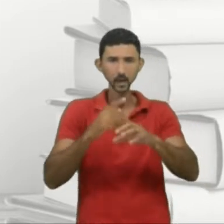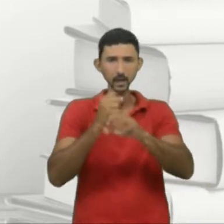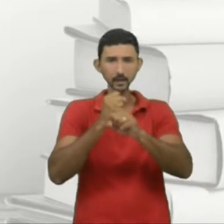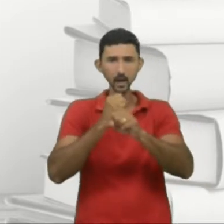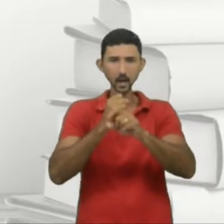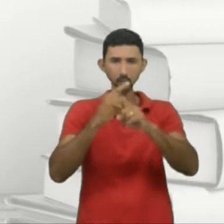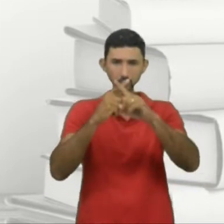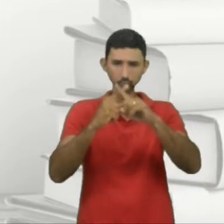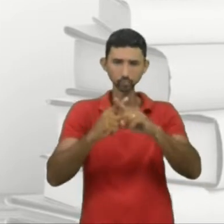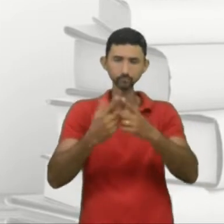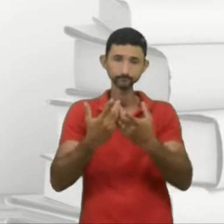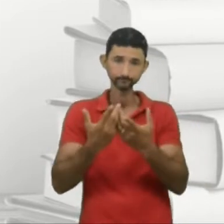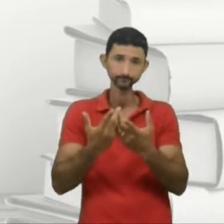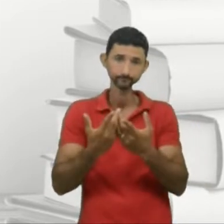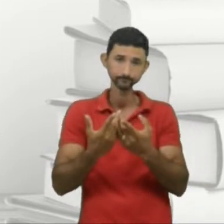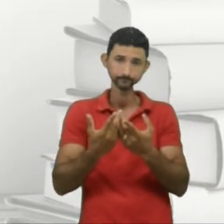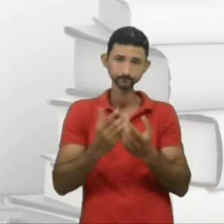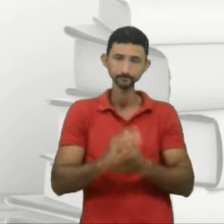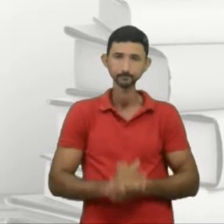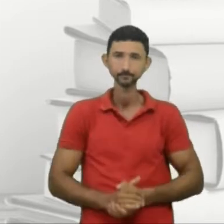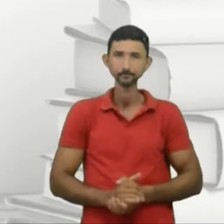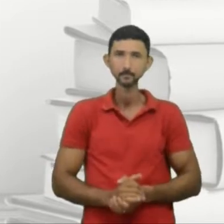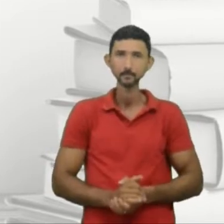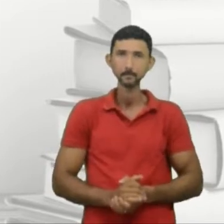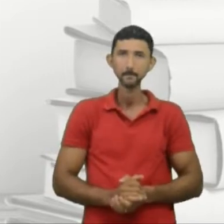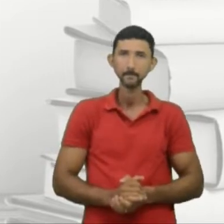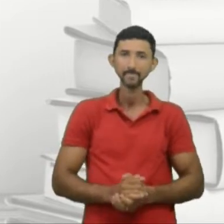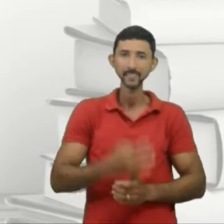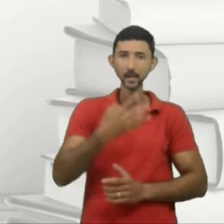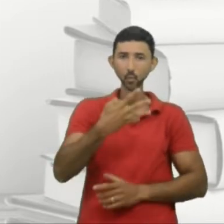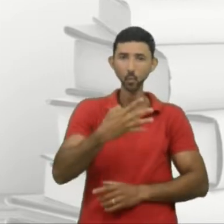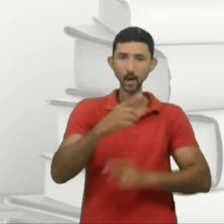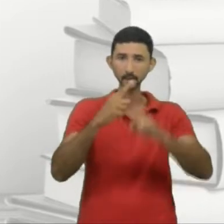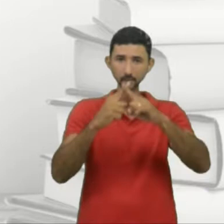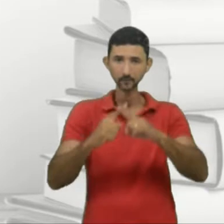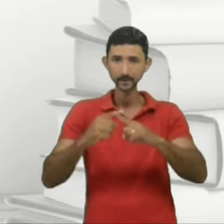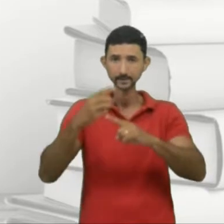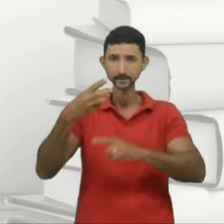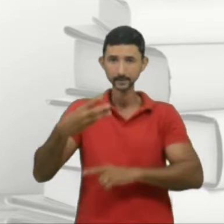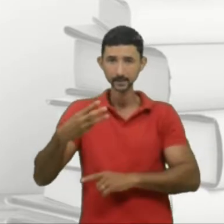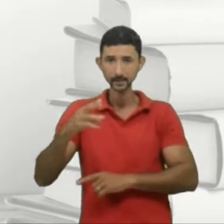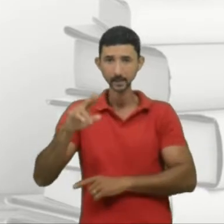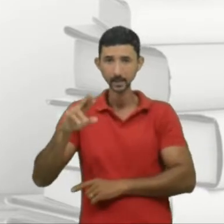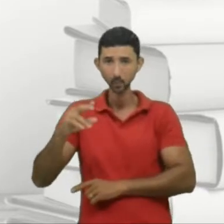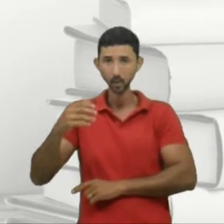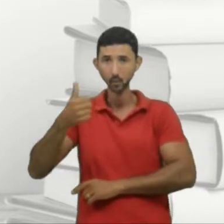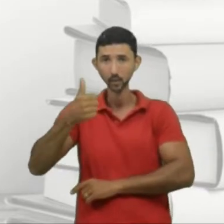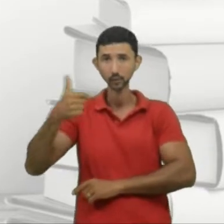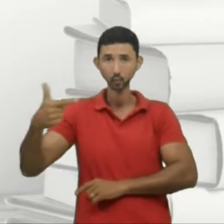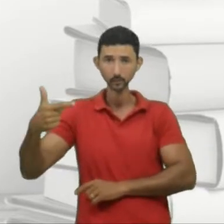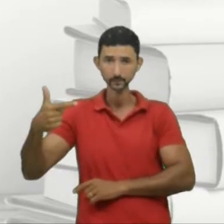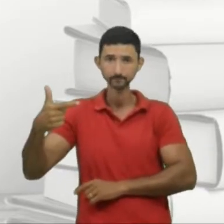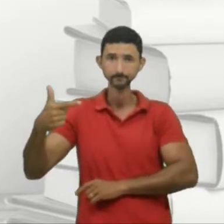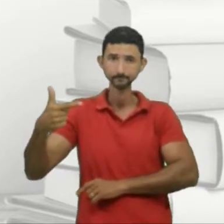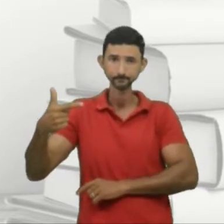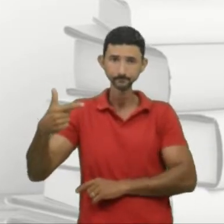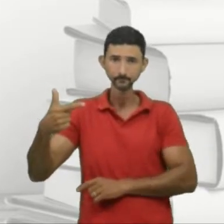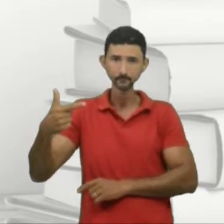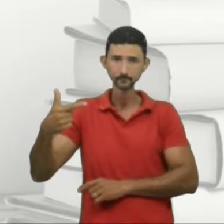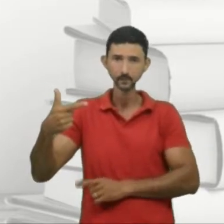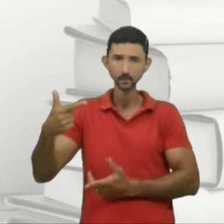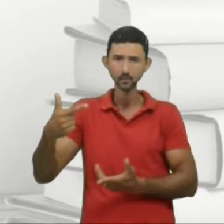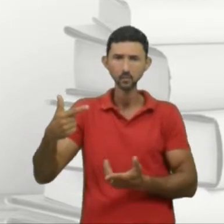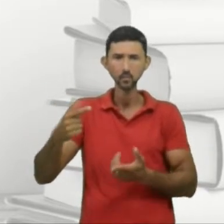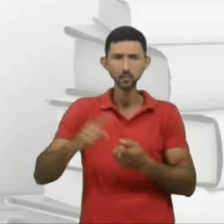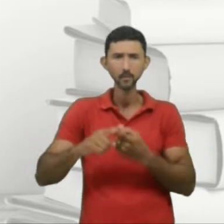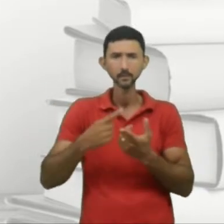contagem ou princípio multiplicativo. 4 vezes 3 dá 12, certo? Então, a gente também